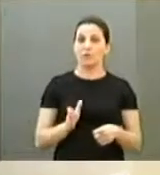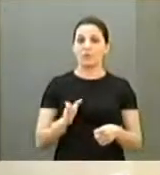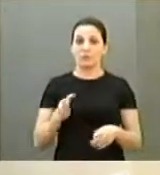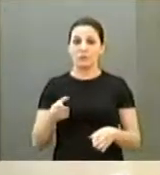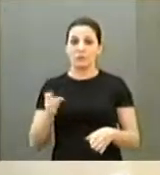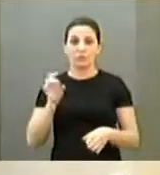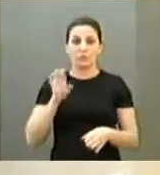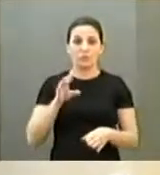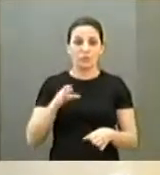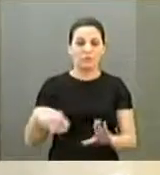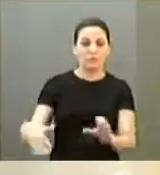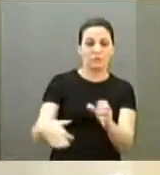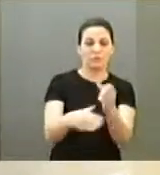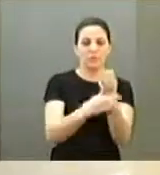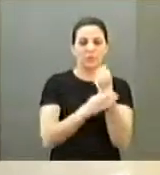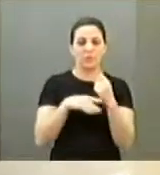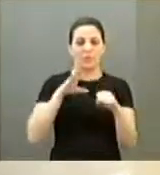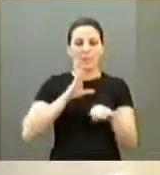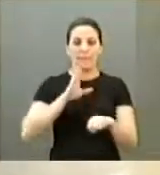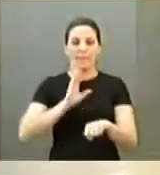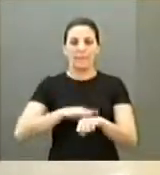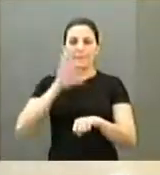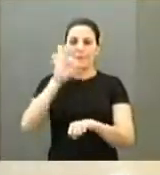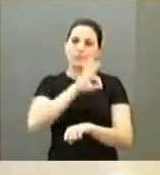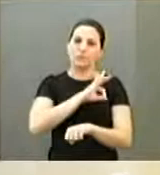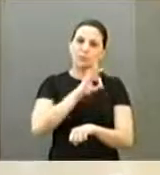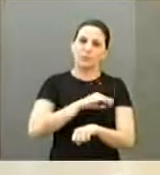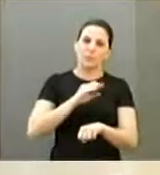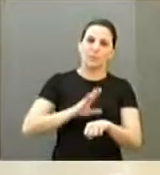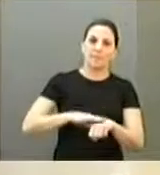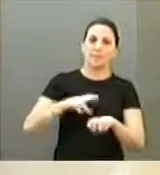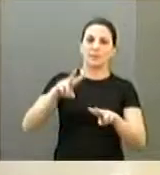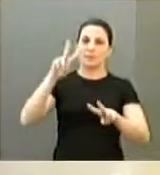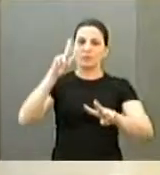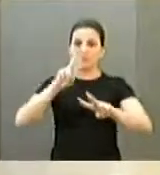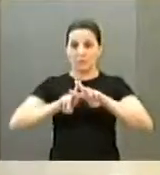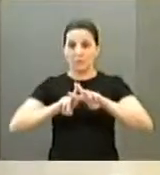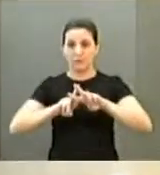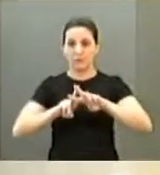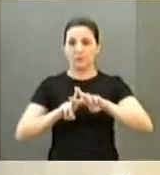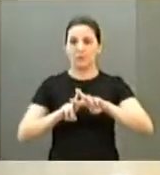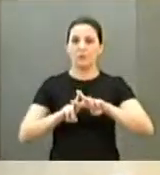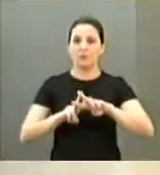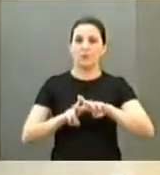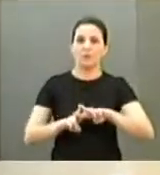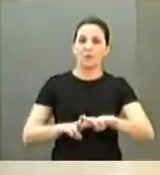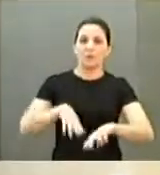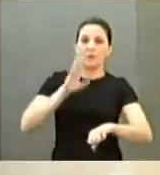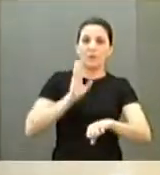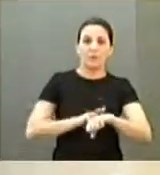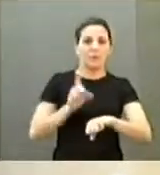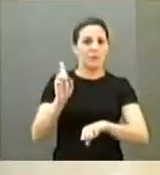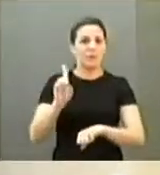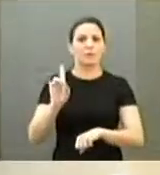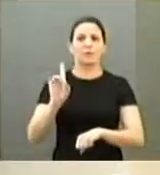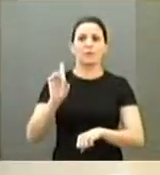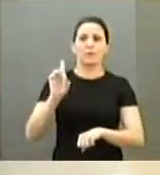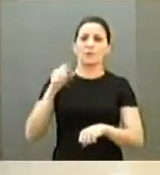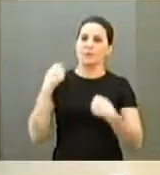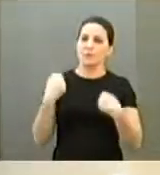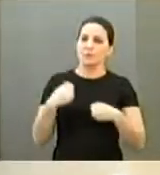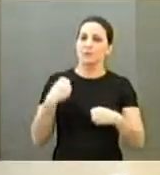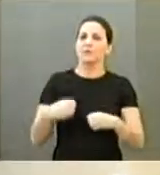sobre a questão de segurança. Precisa mais policial, precisa mais cadeia, precisa... Não é isso. Nós precisamos enfrentar a questão